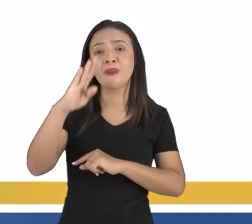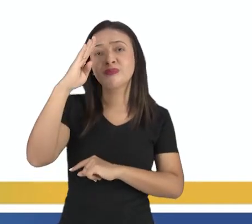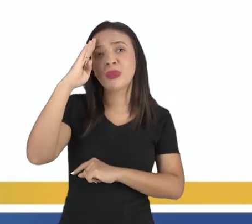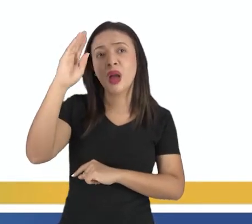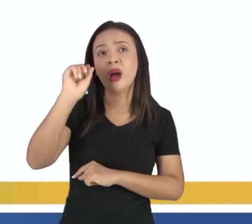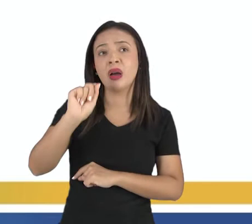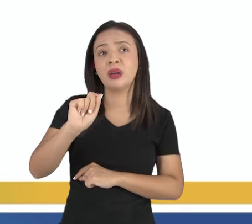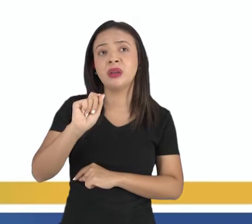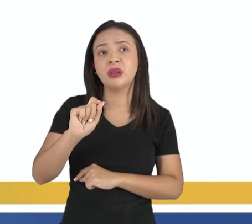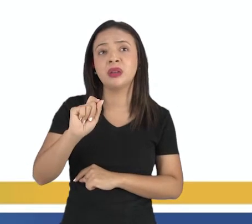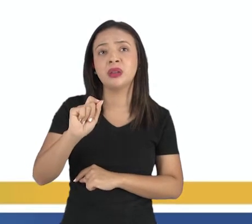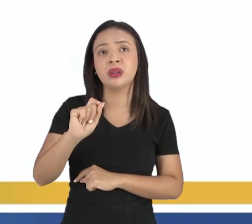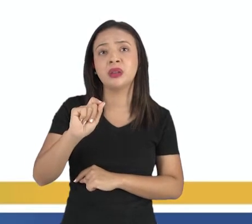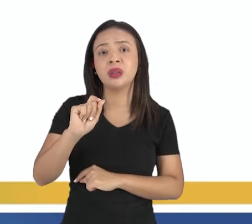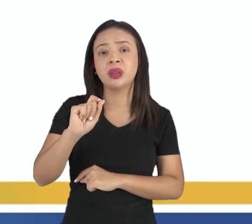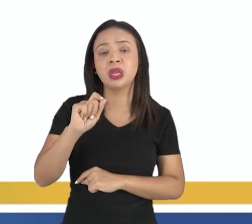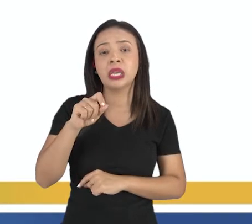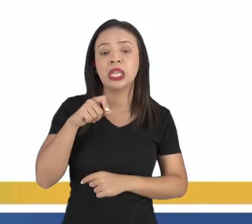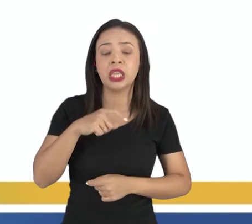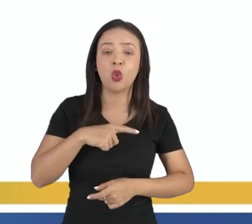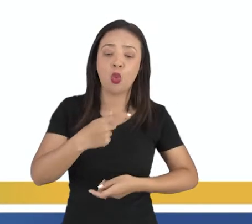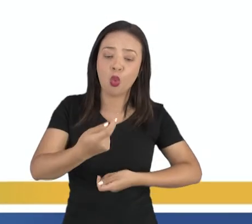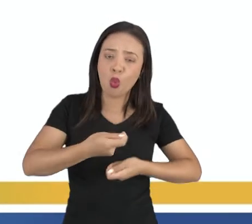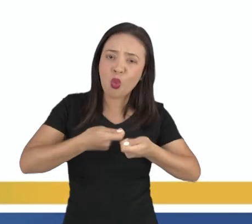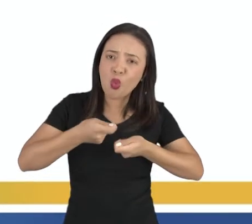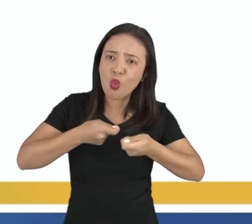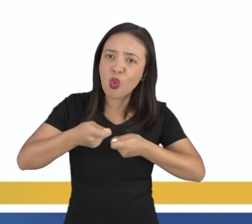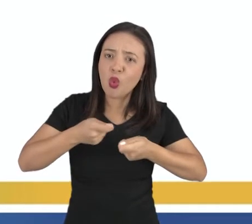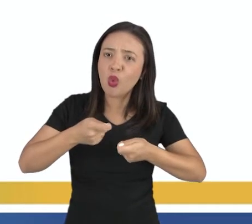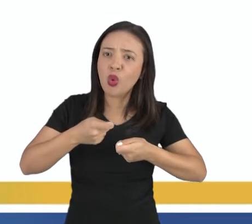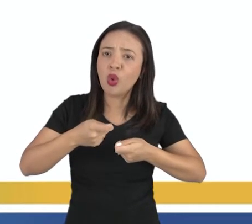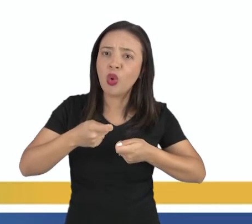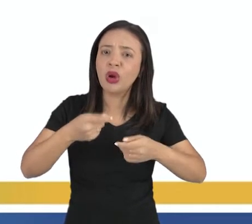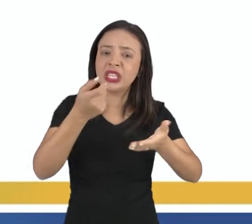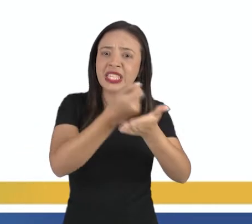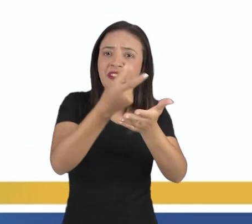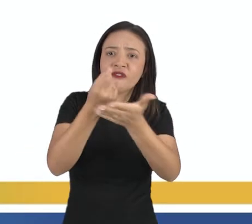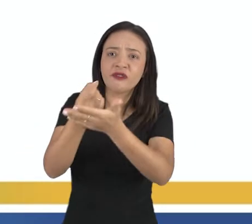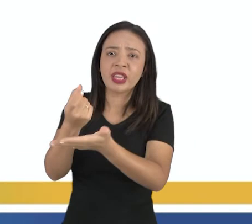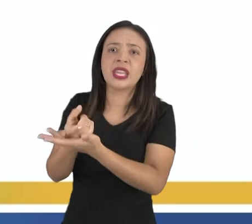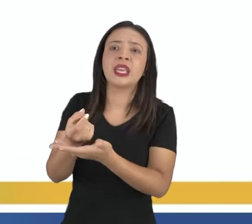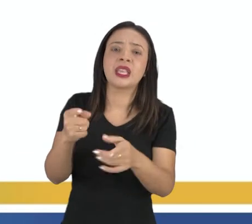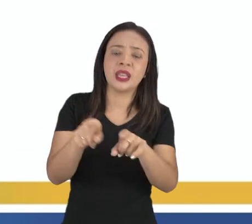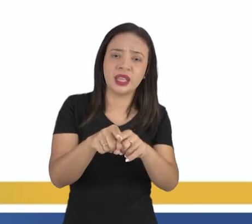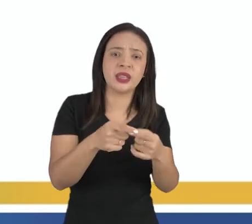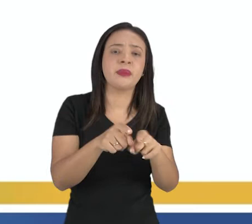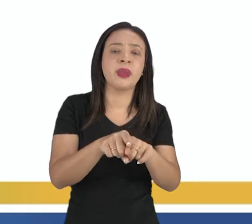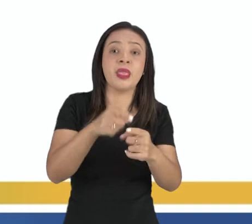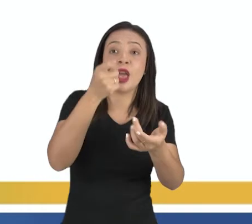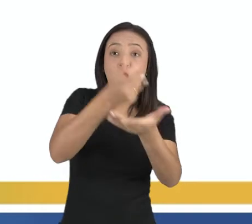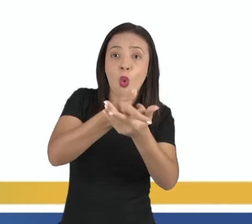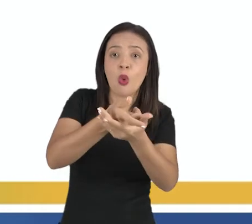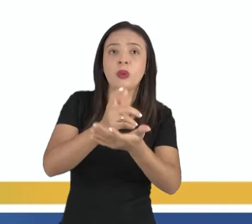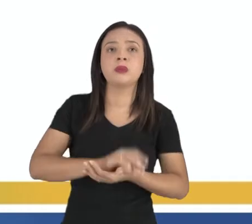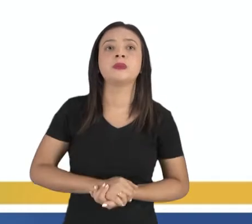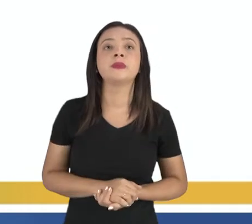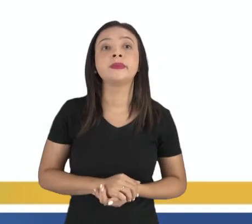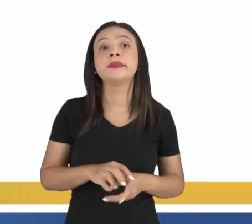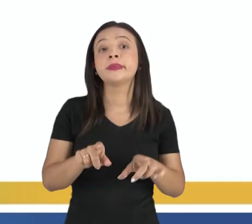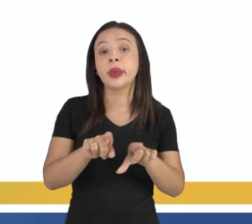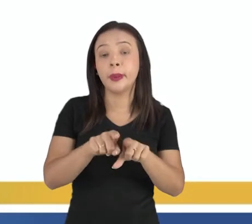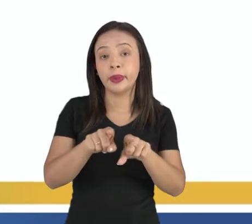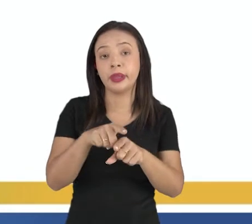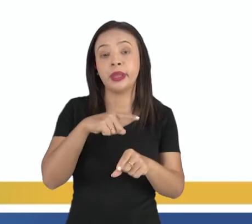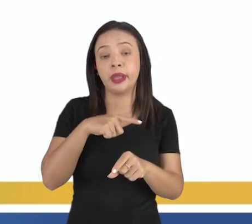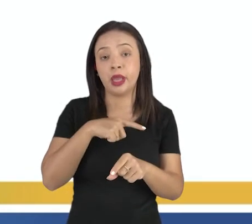é comandado pelo comércio e pelos serviços de um modo geral. E aí eu tenho um destaque para o comércio formal,